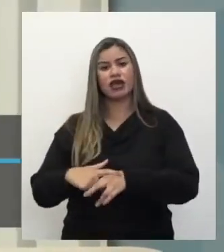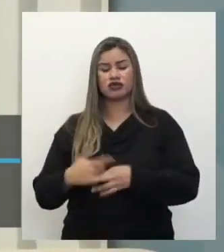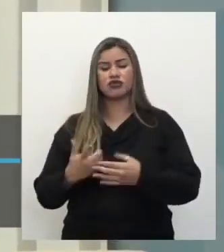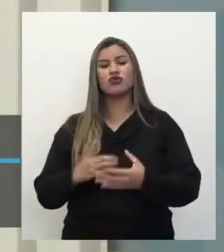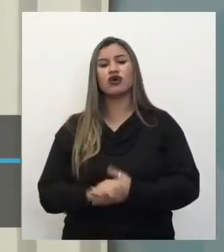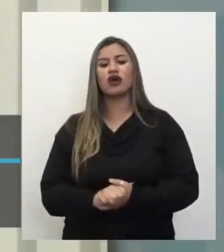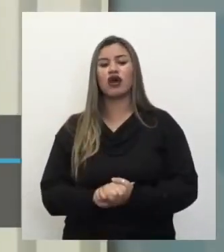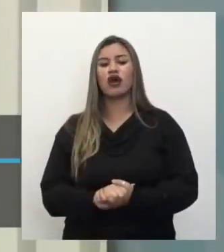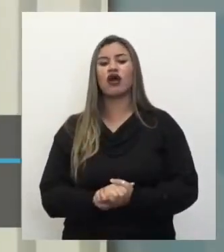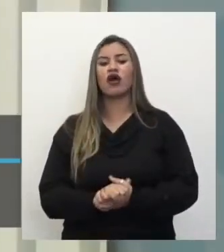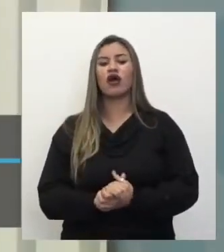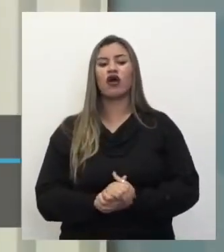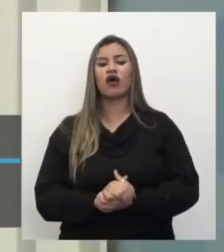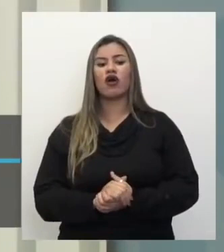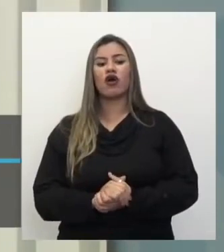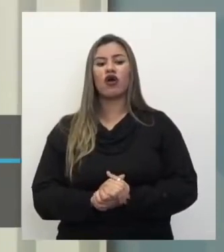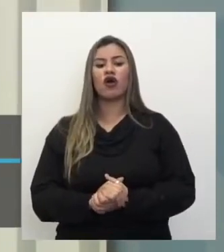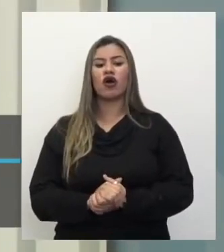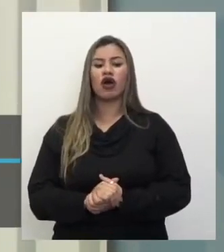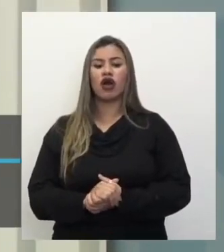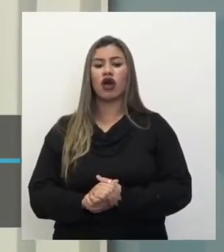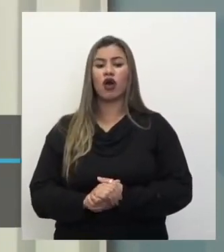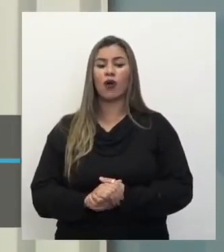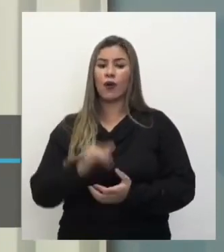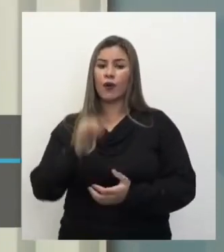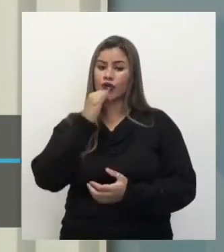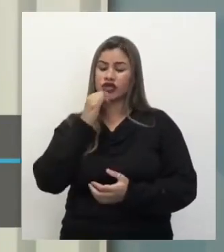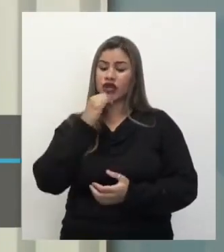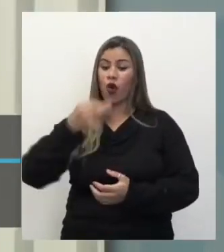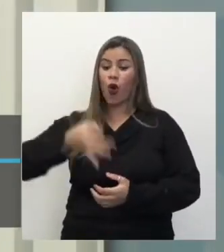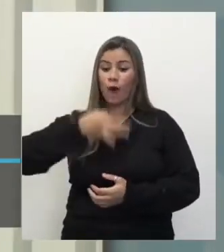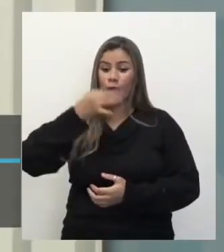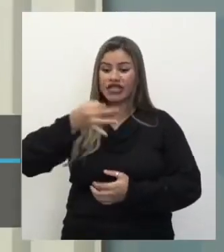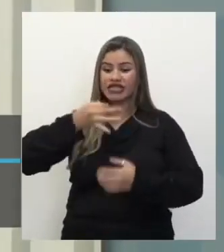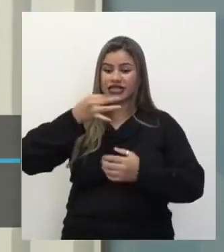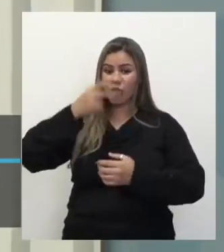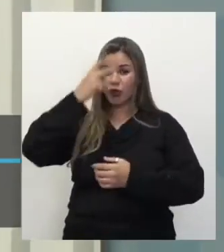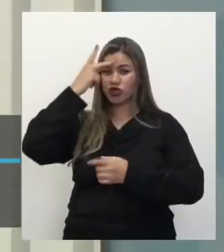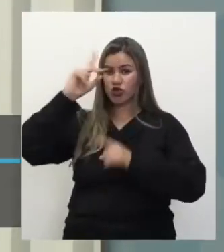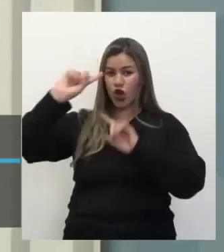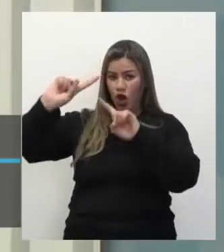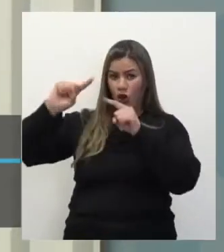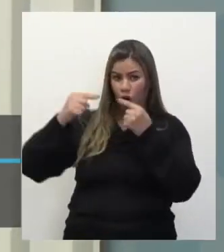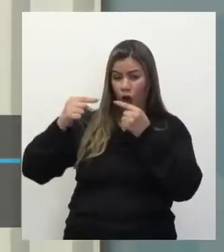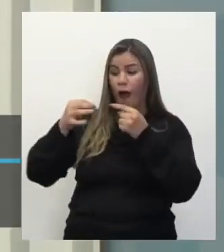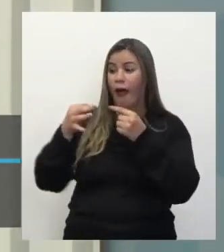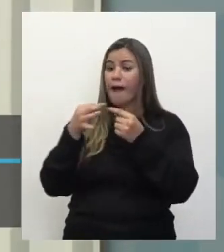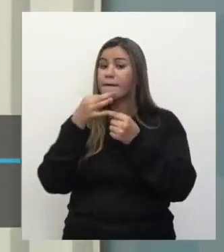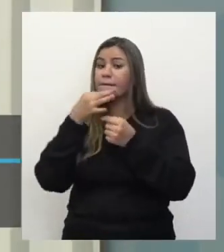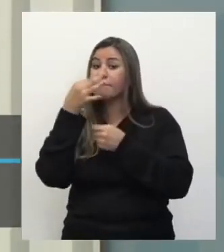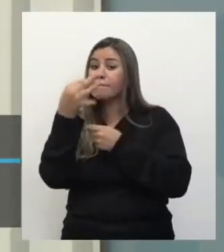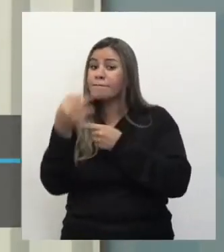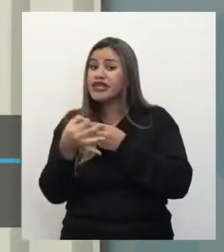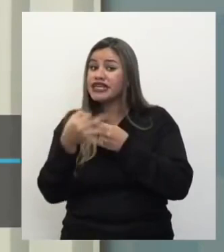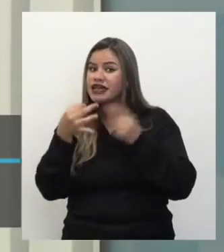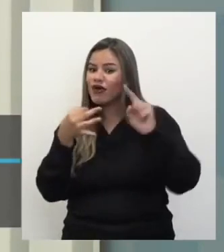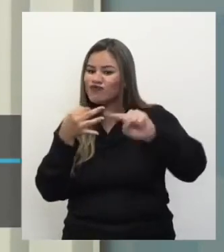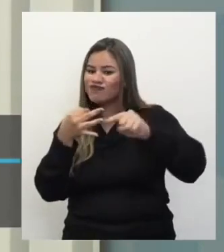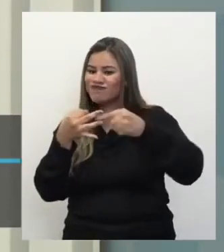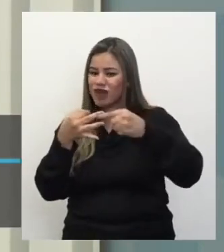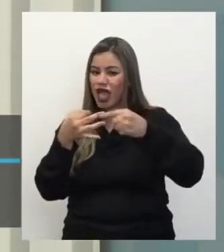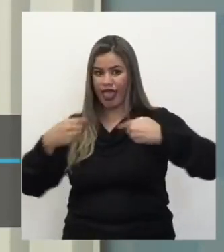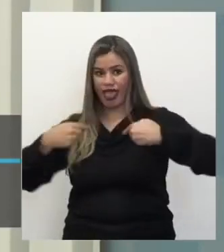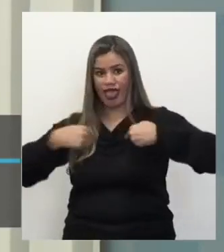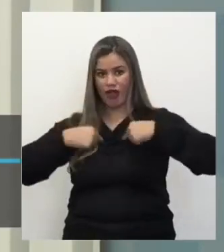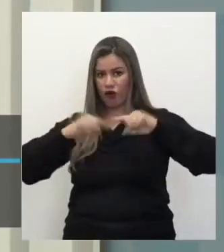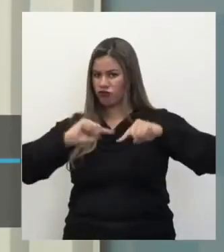vou colocar bem entre aspas, né? Todo ataque a uma opinião é um ataque à opinião, não à pessoa. E é necessário que haja respeito às